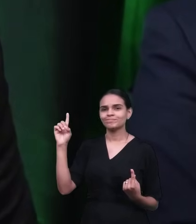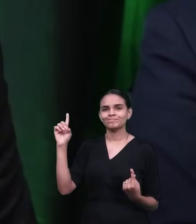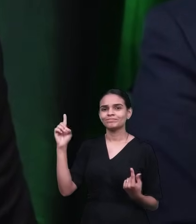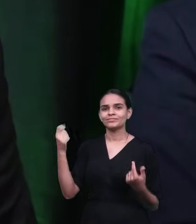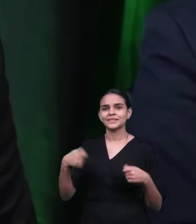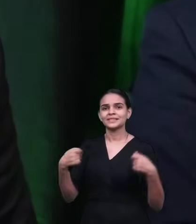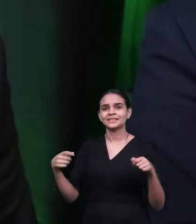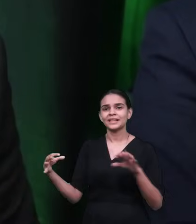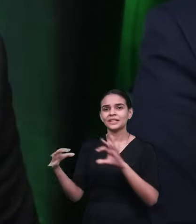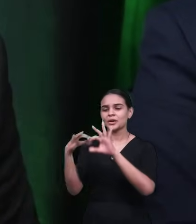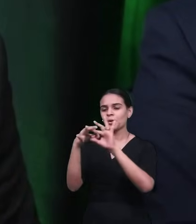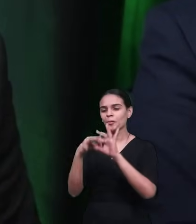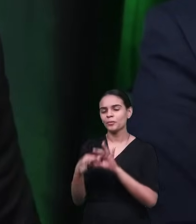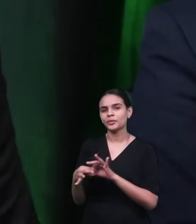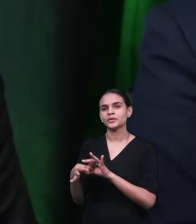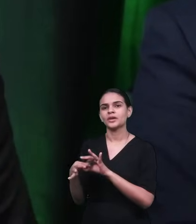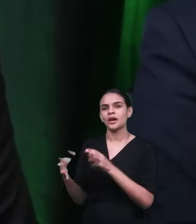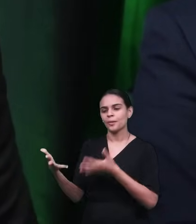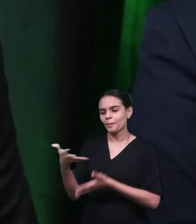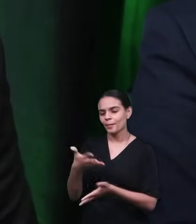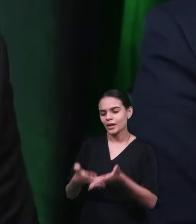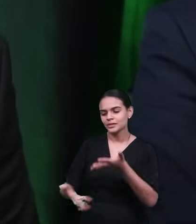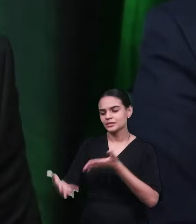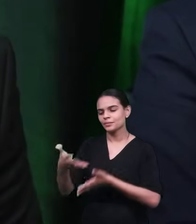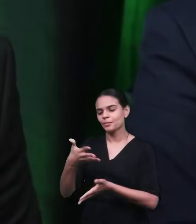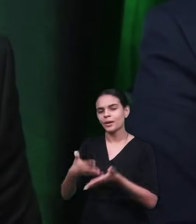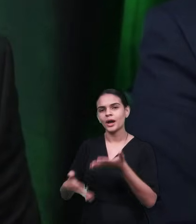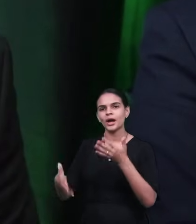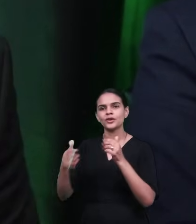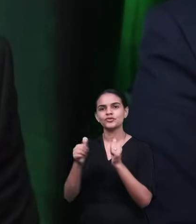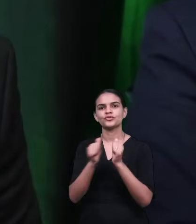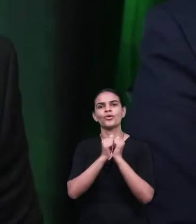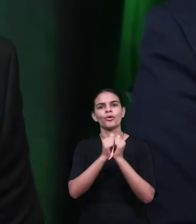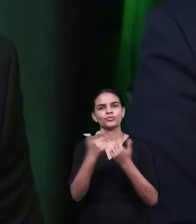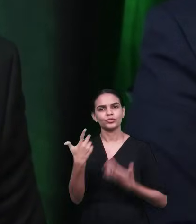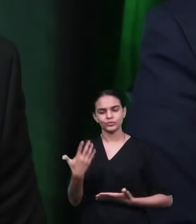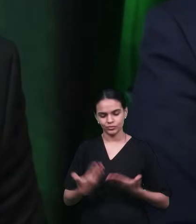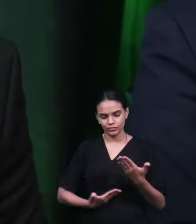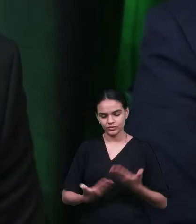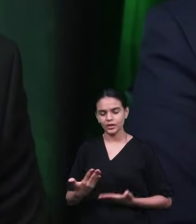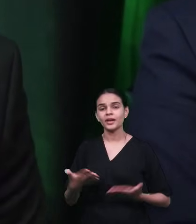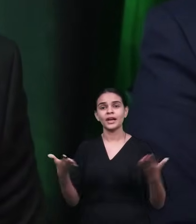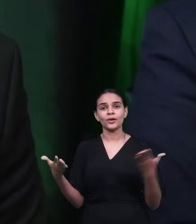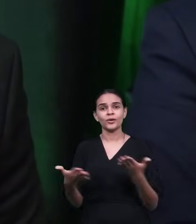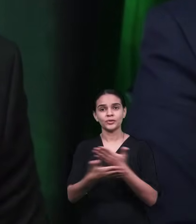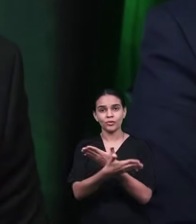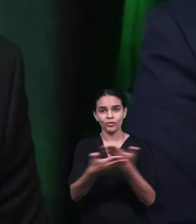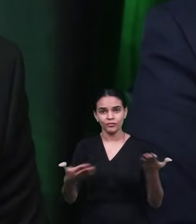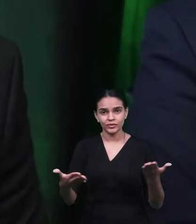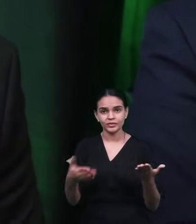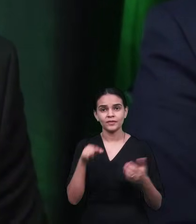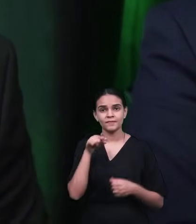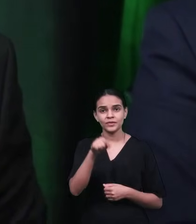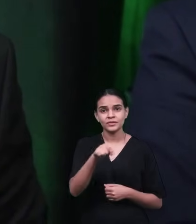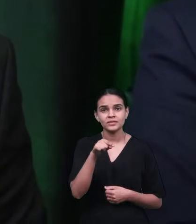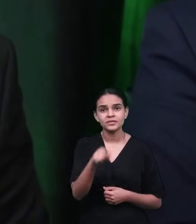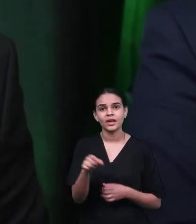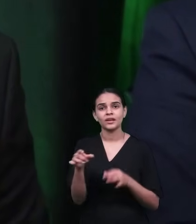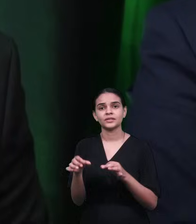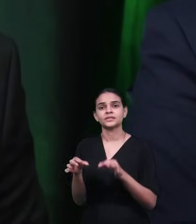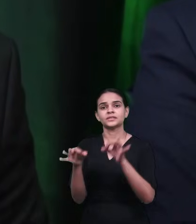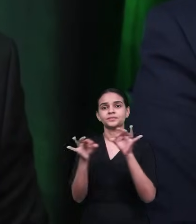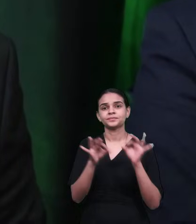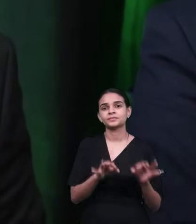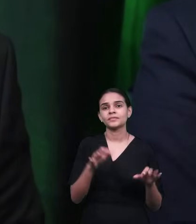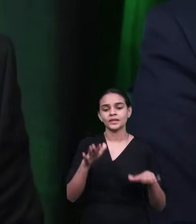Busque a Deus, vá às nossas igrejas, participe conosco. É um convite que eu faço àqueles que estão nos ouvindo, que talvez porventura,